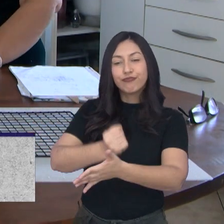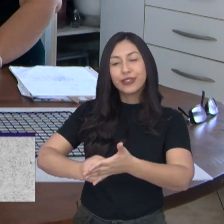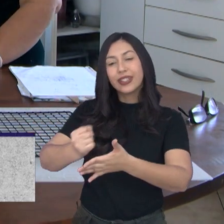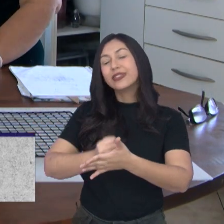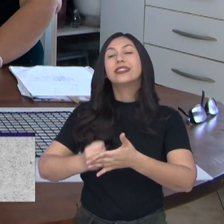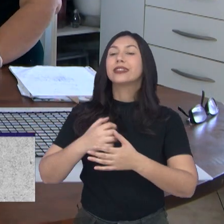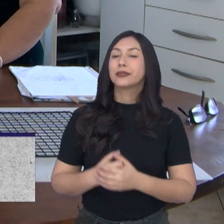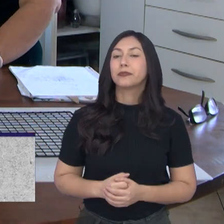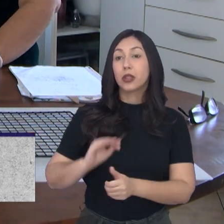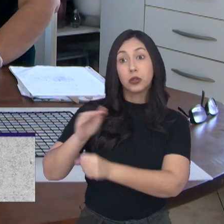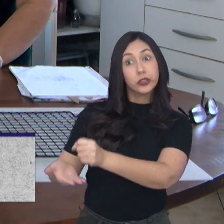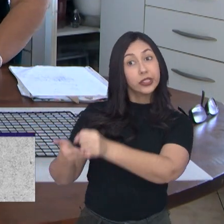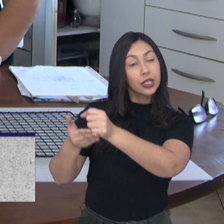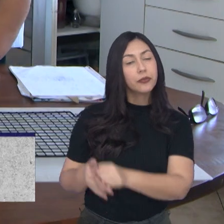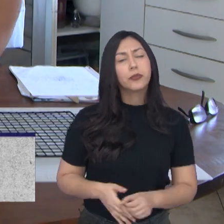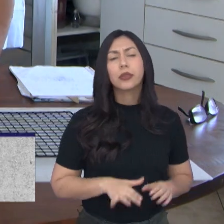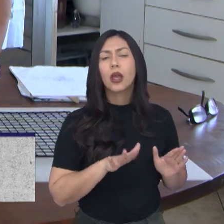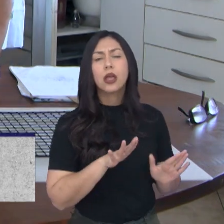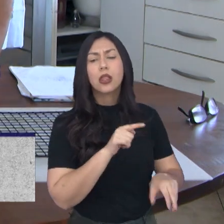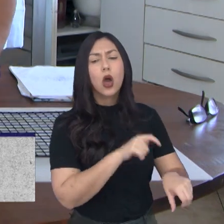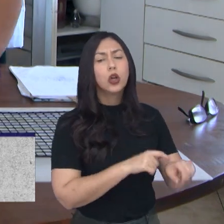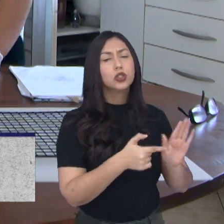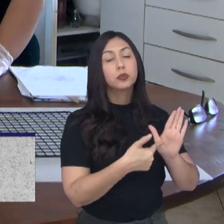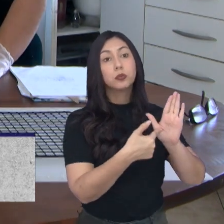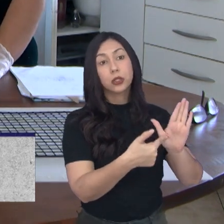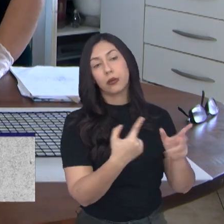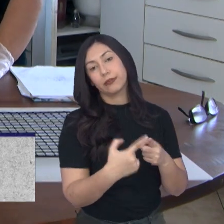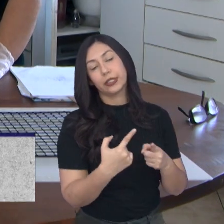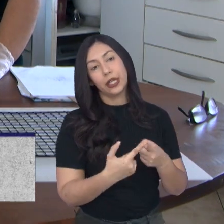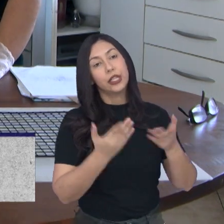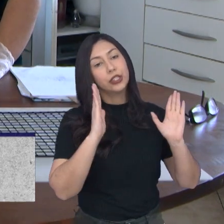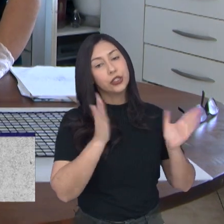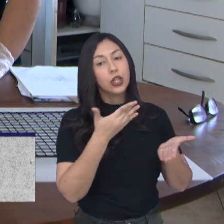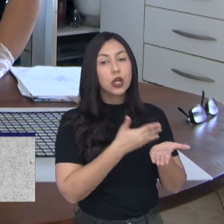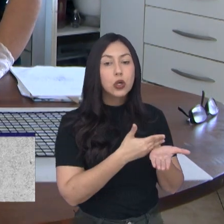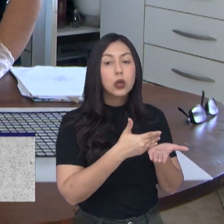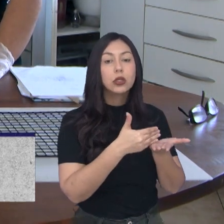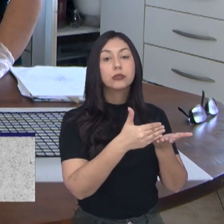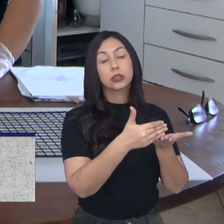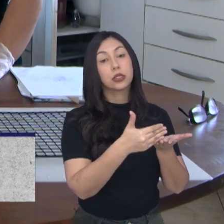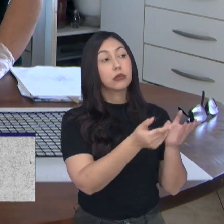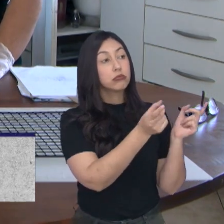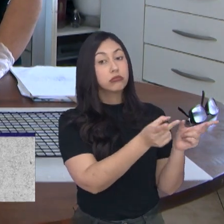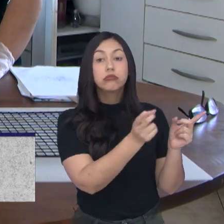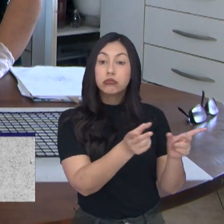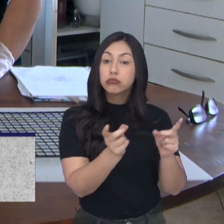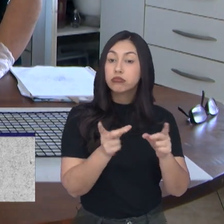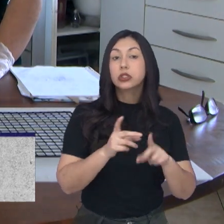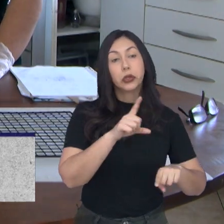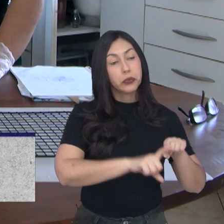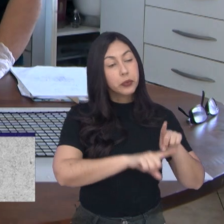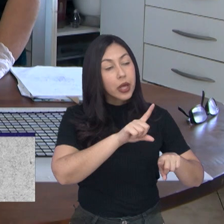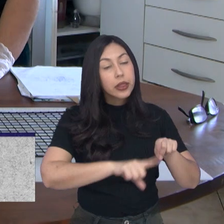digamos. E aí, assim, quando você vai expor, porque a Roseli já está começando a vender, né, os